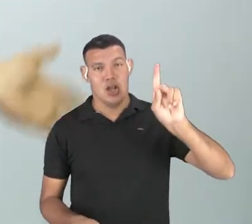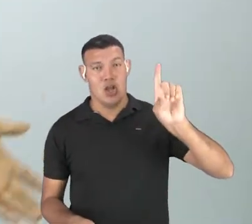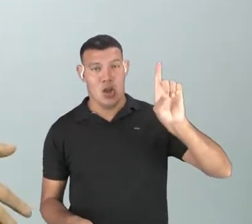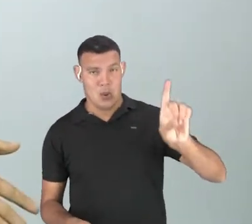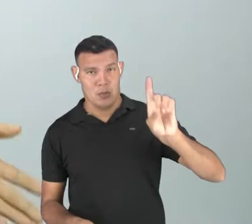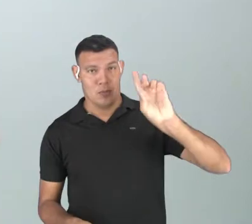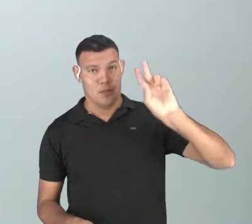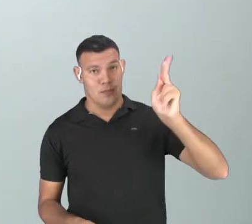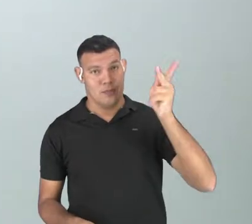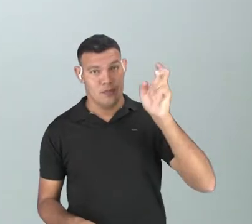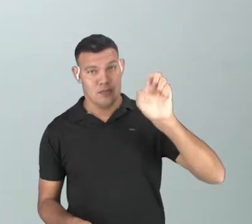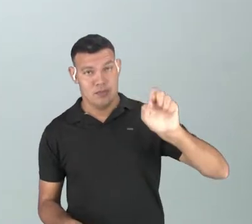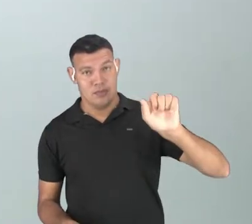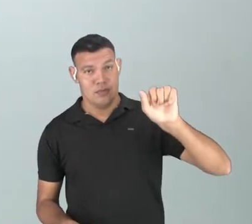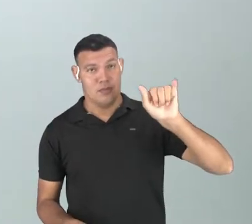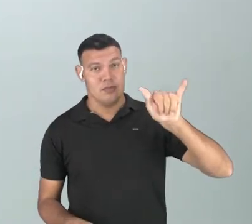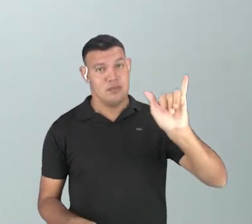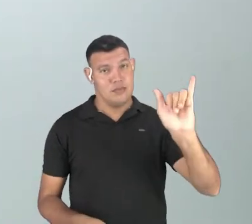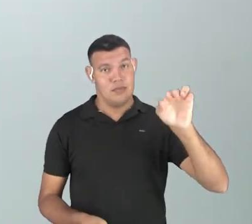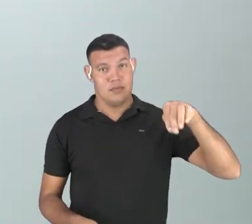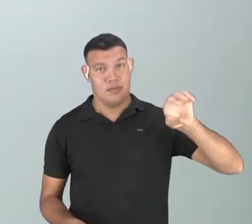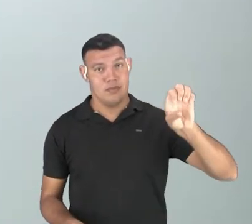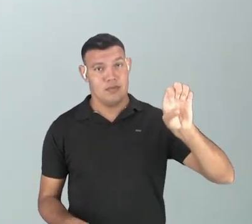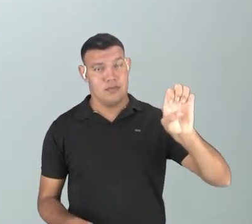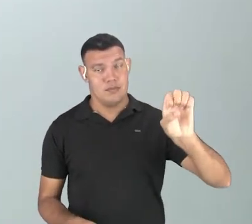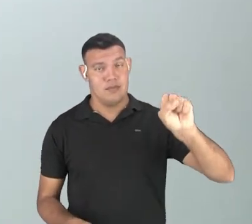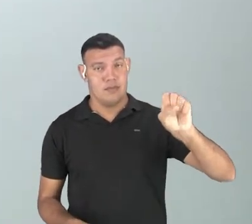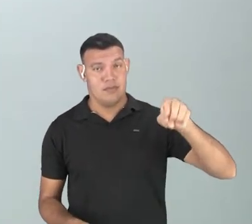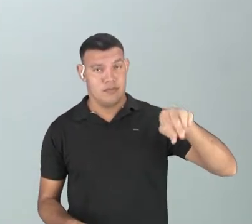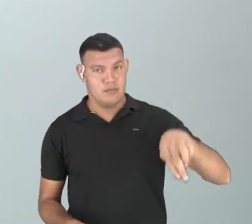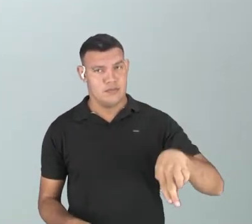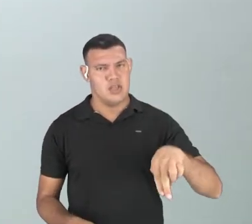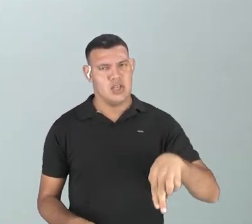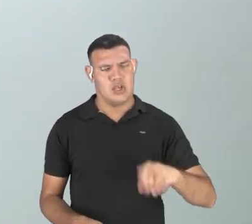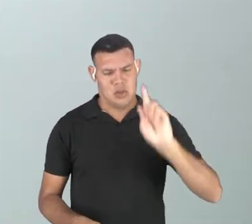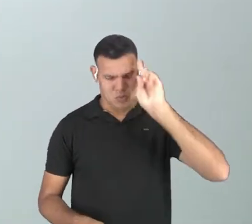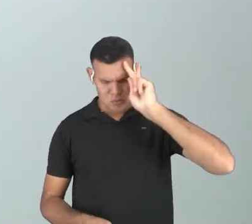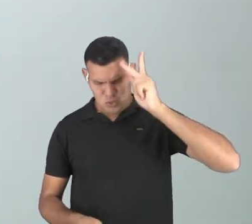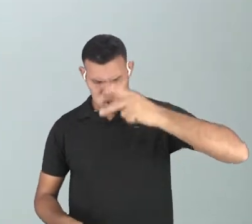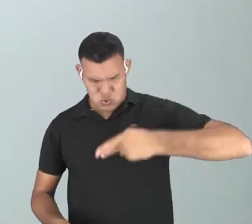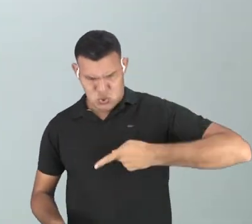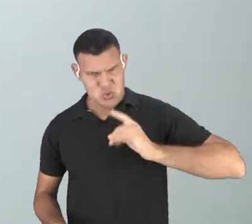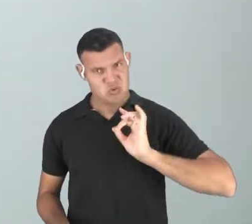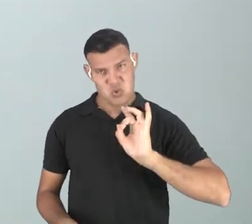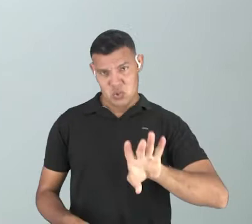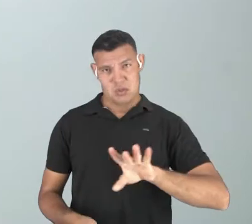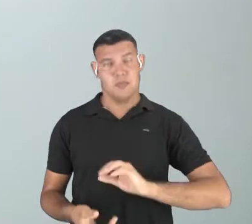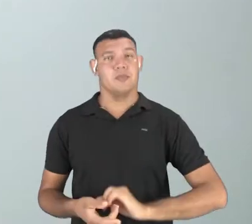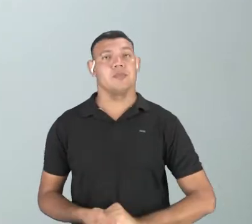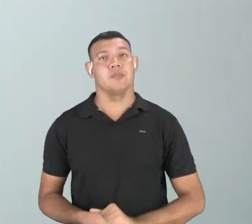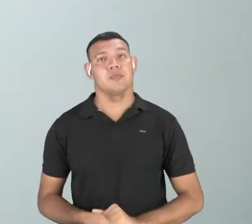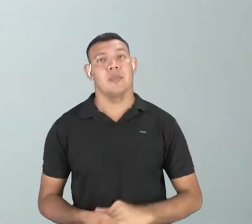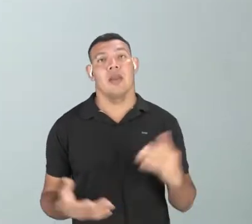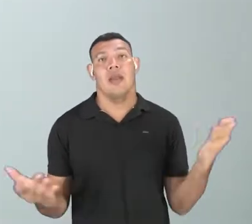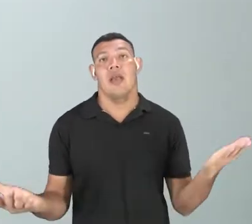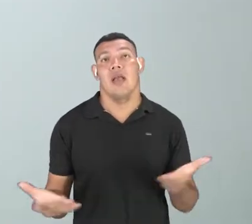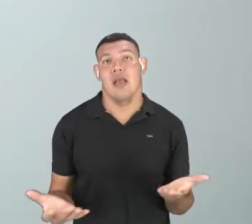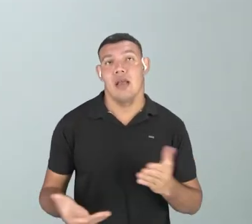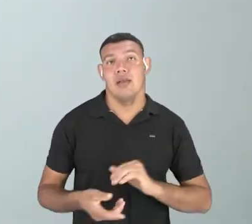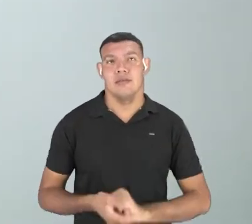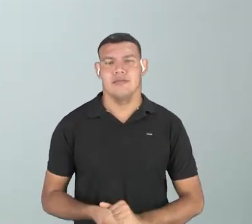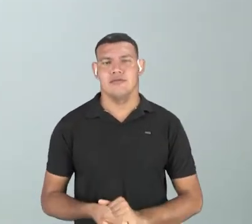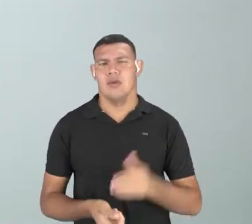si mesmo, certo? É esse sentido aí. É o não é tão utilizado. Agora, o que vocês vão ver com